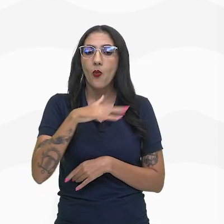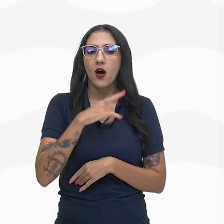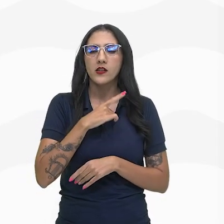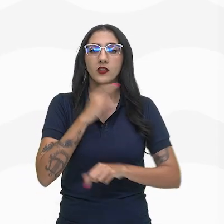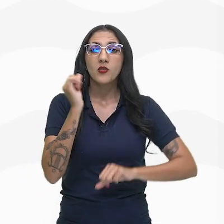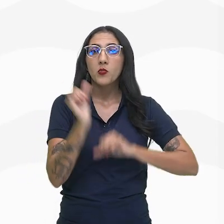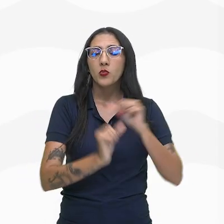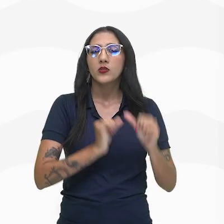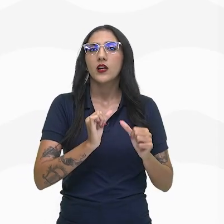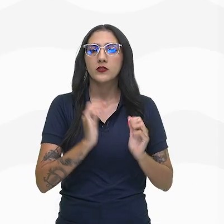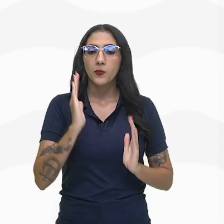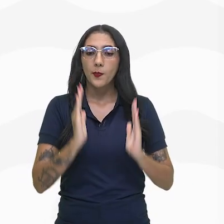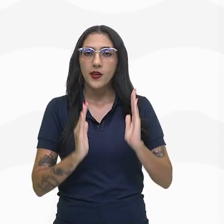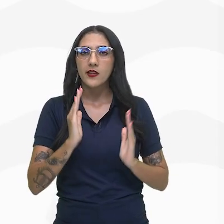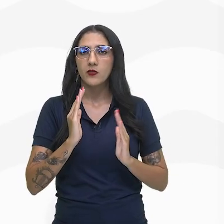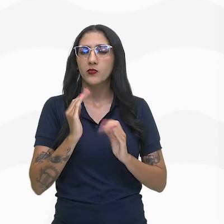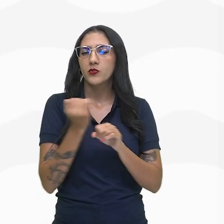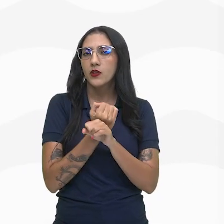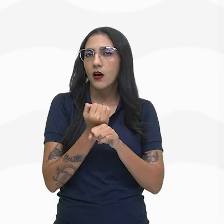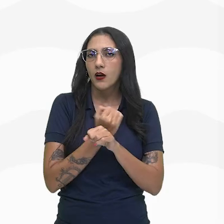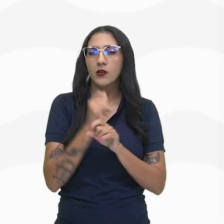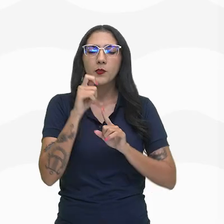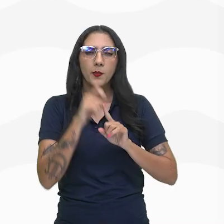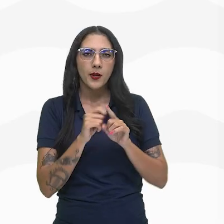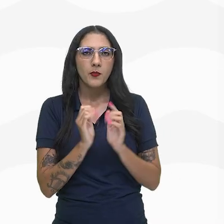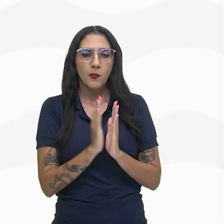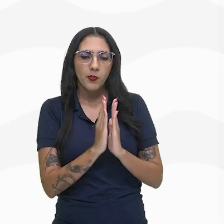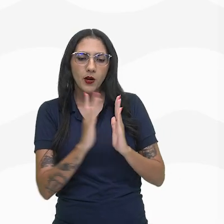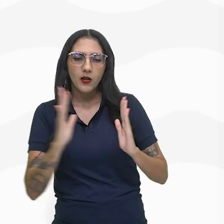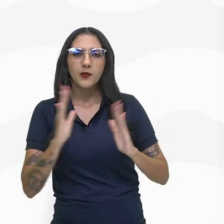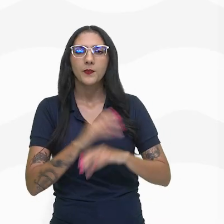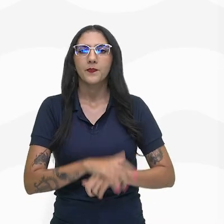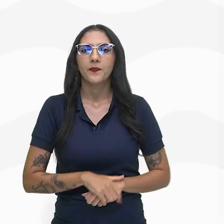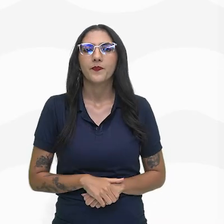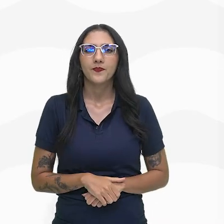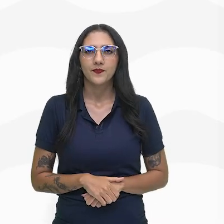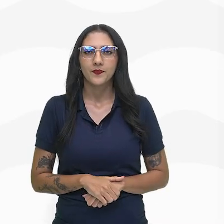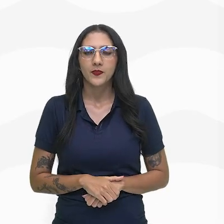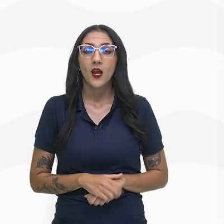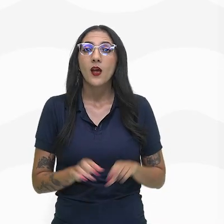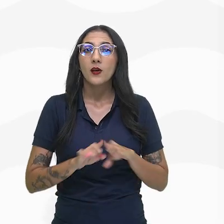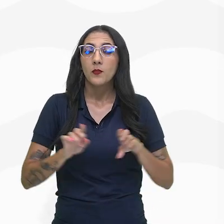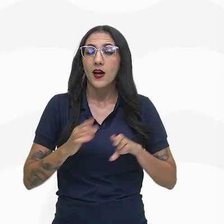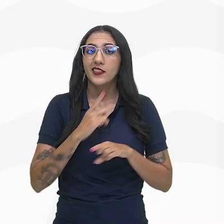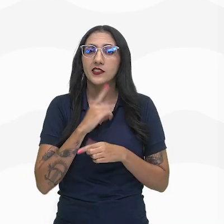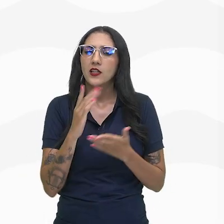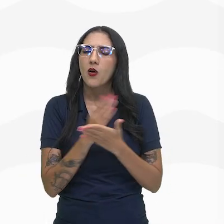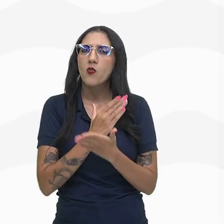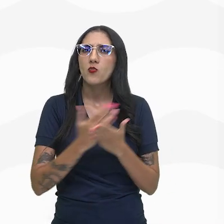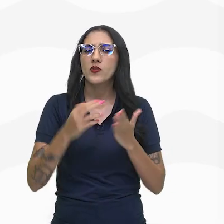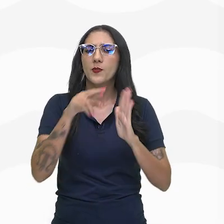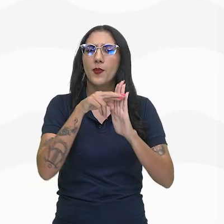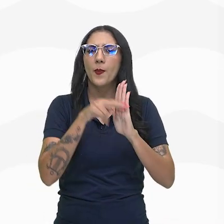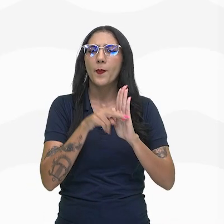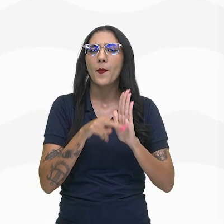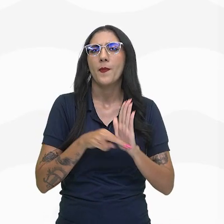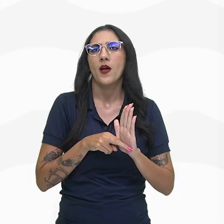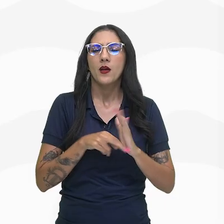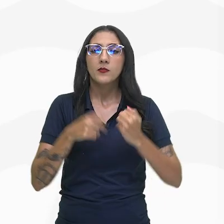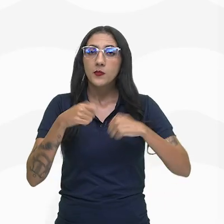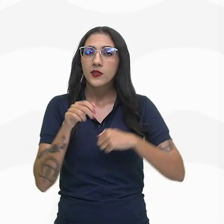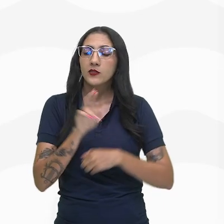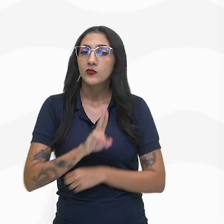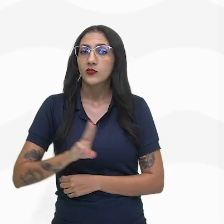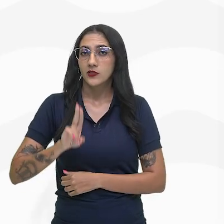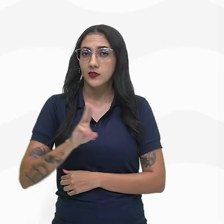ao longo de um determinado período. E para isso, existem alguns termos técnicos que nós vamos usar aqui na nossa